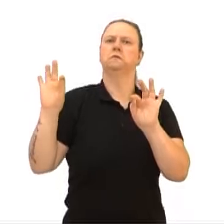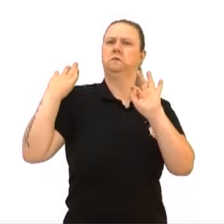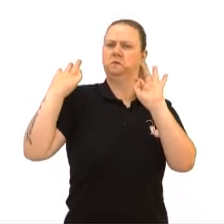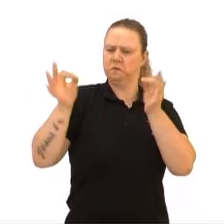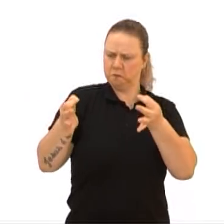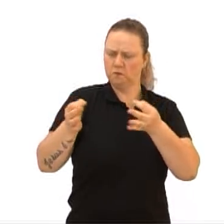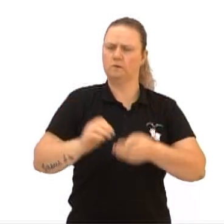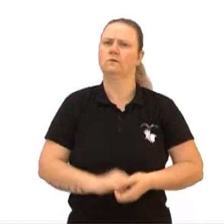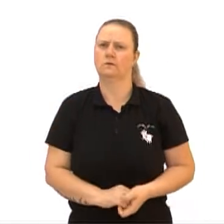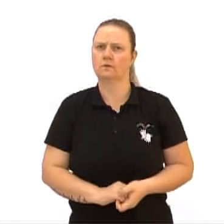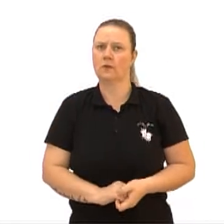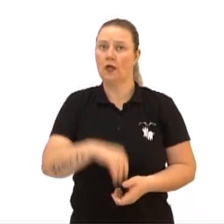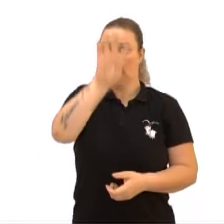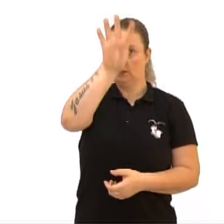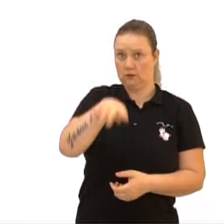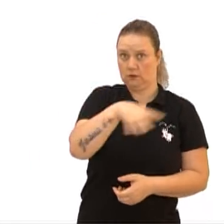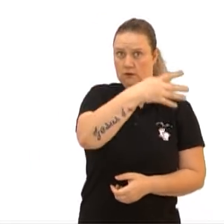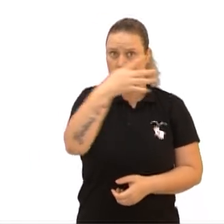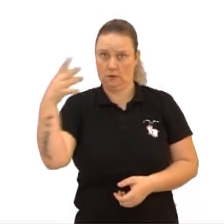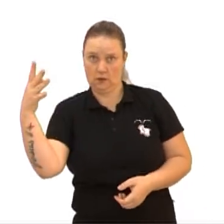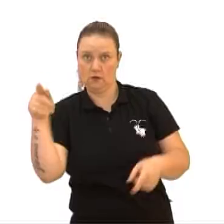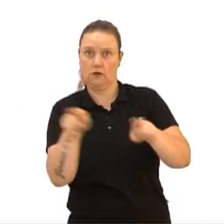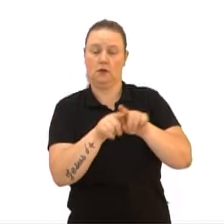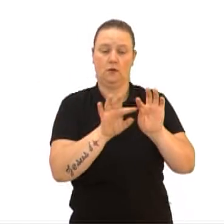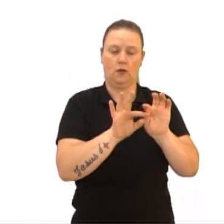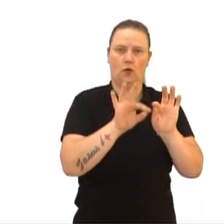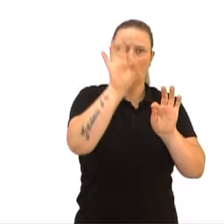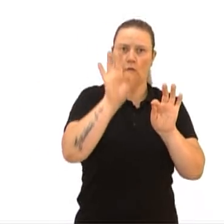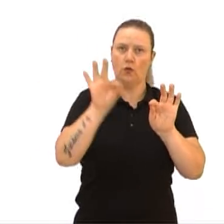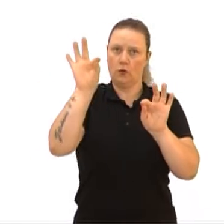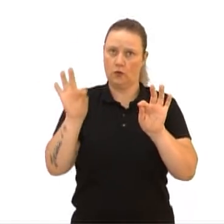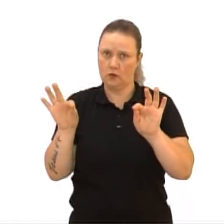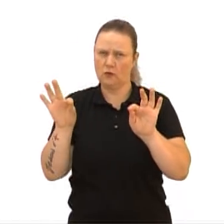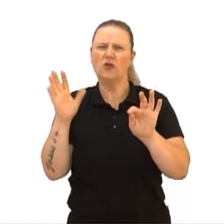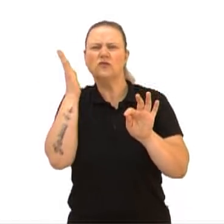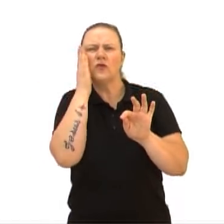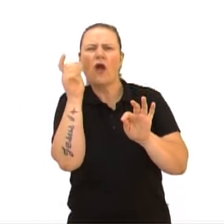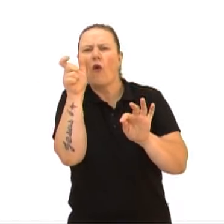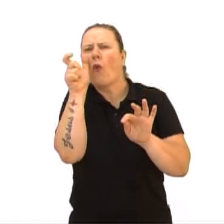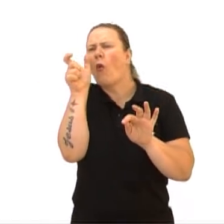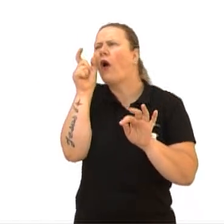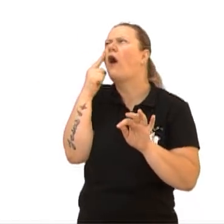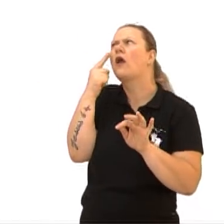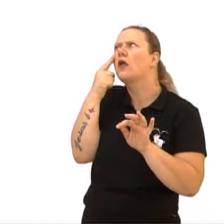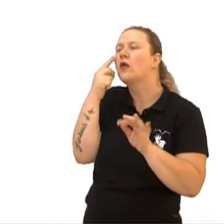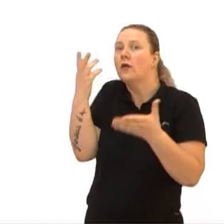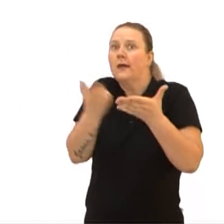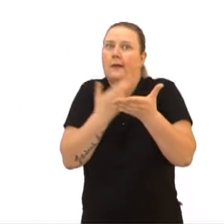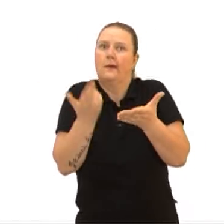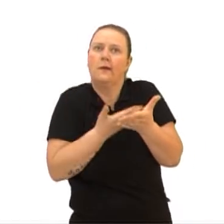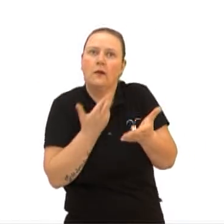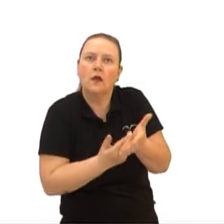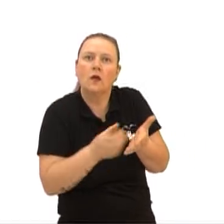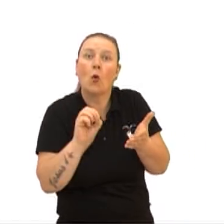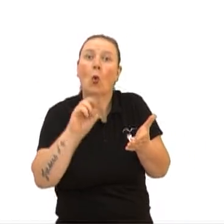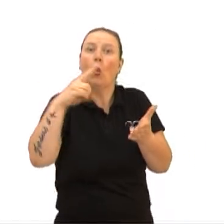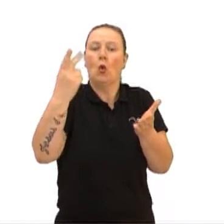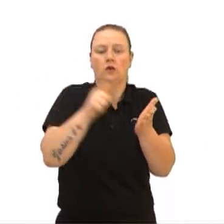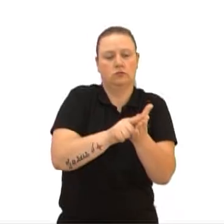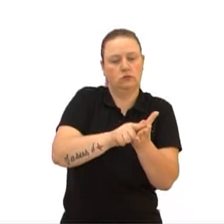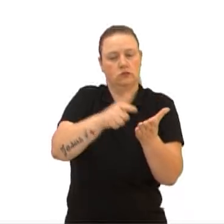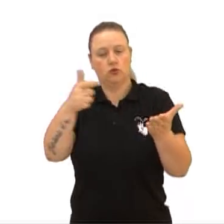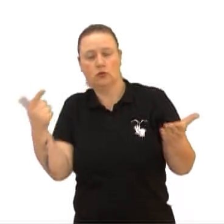Então, tabelas e gráficos. Vocês já viram, já relacionaram? Onde que vocês viram isso? Numa revista, num jornal,